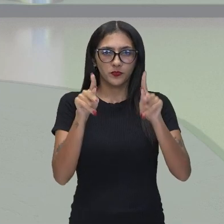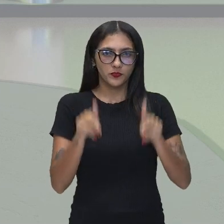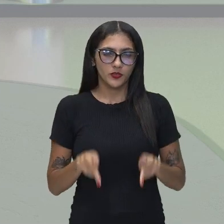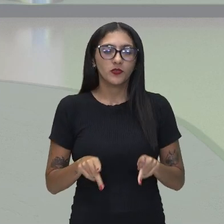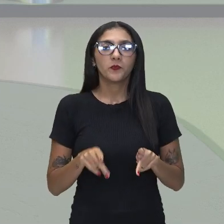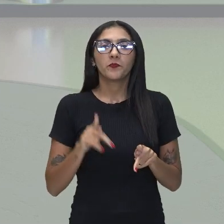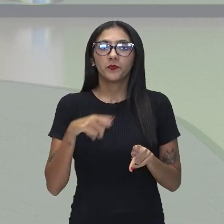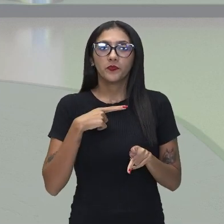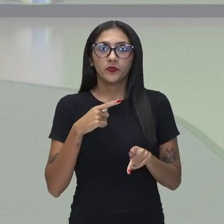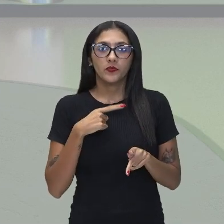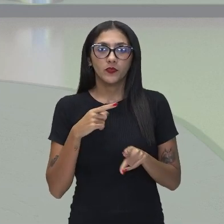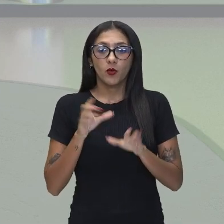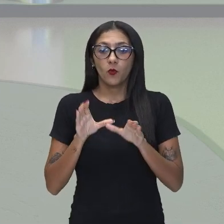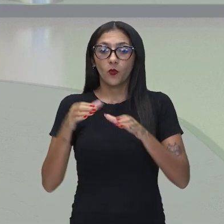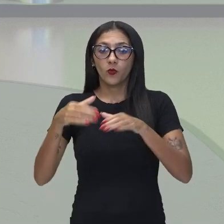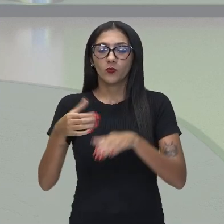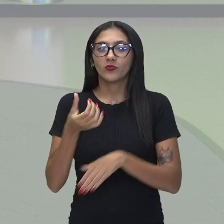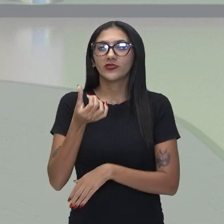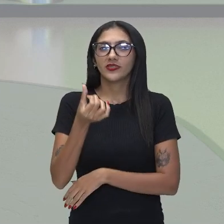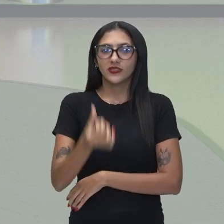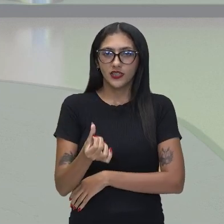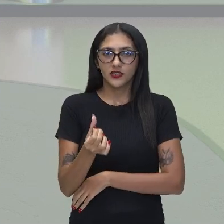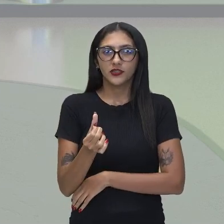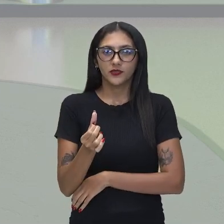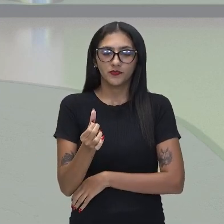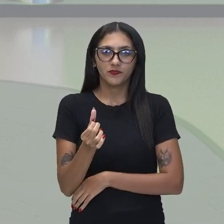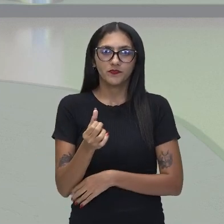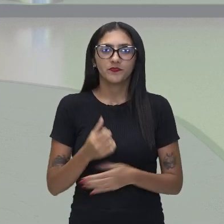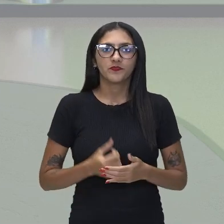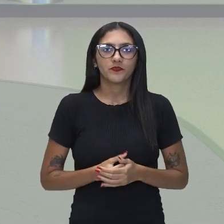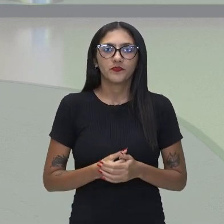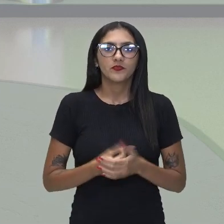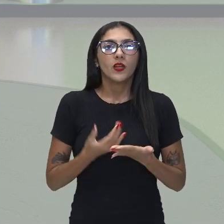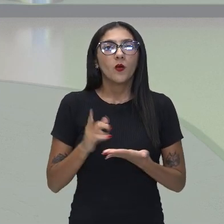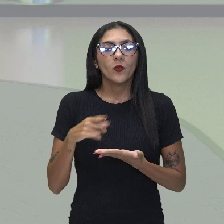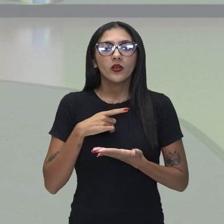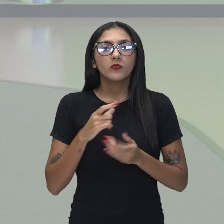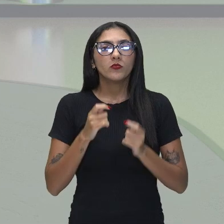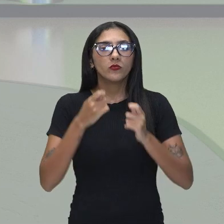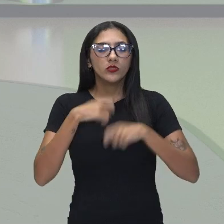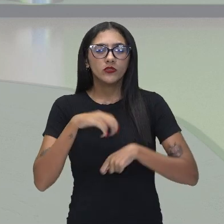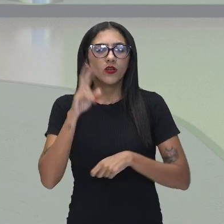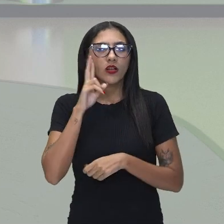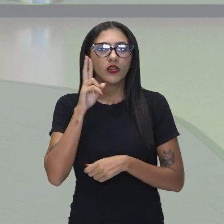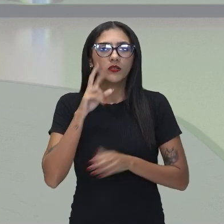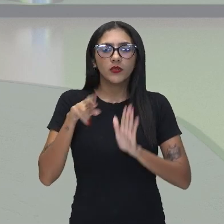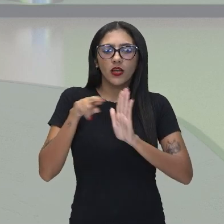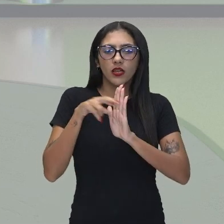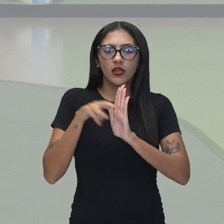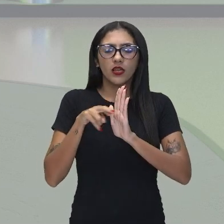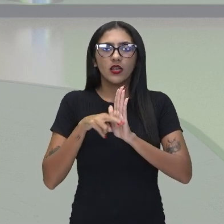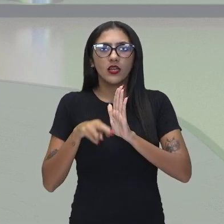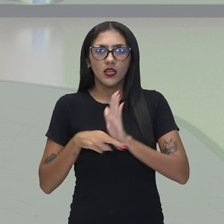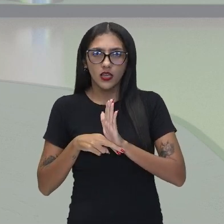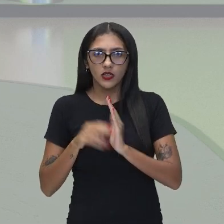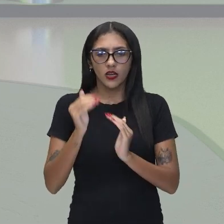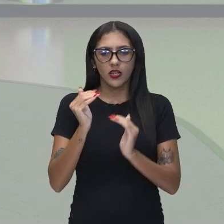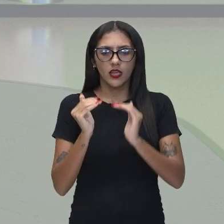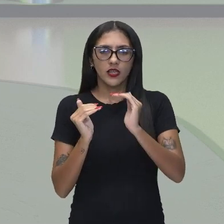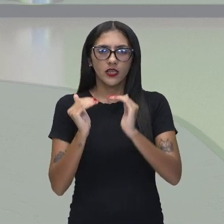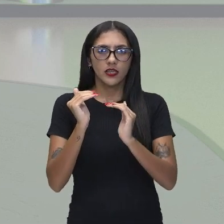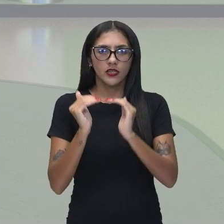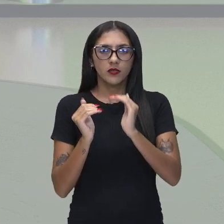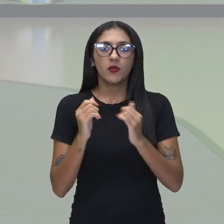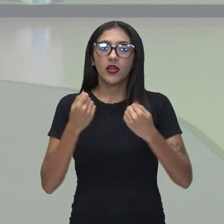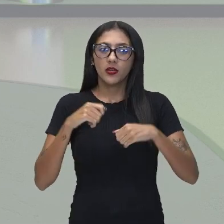ao grupo 6. Portanto, para ele atingir a regra do octeto, ou seja, a sua estabilidade, ele precisa